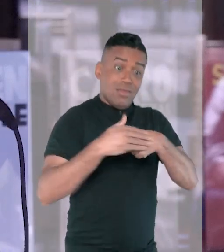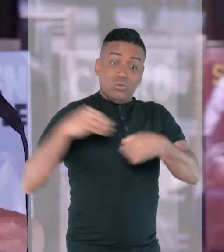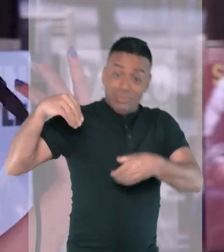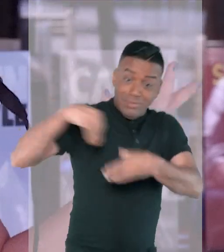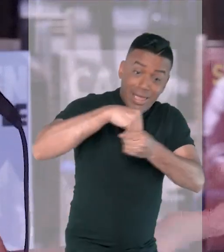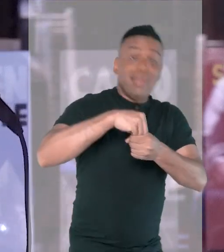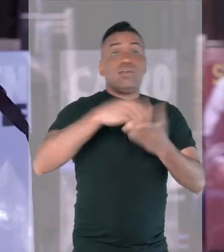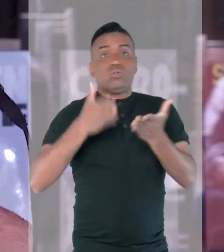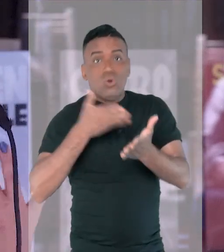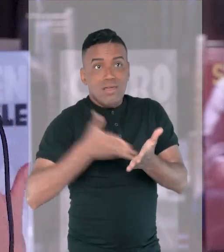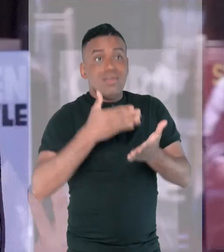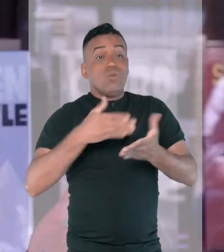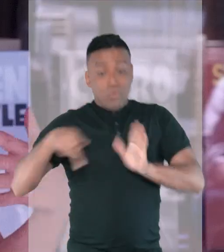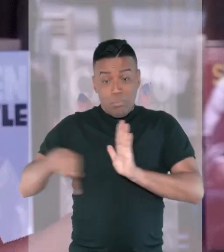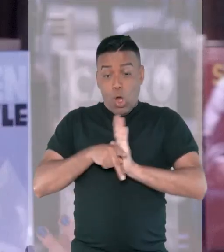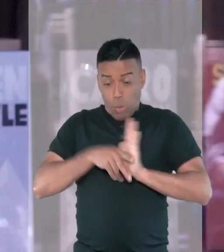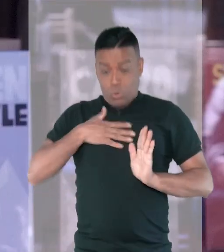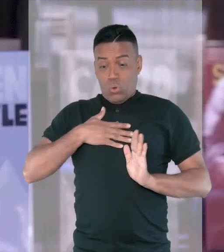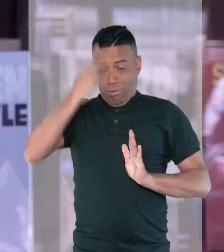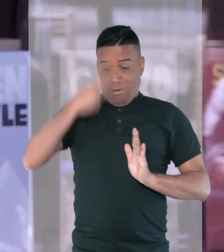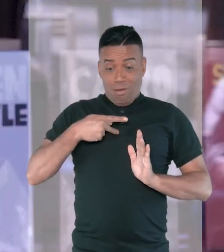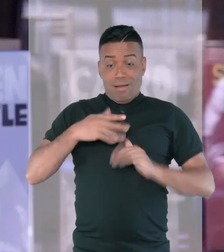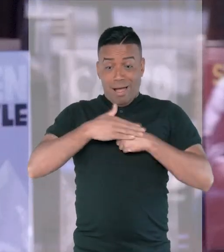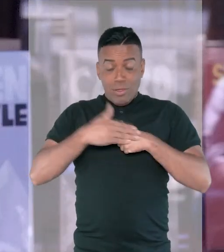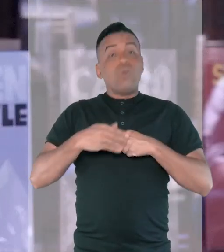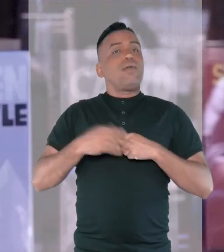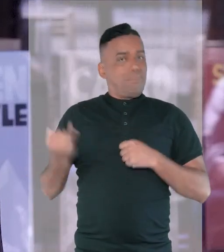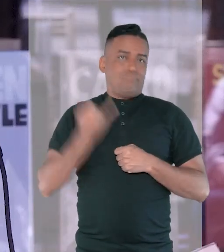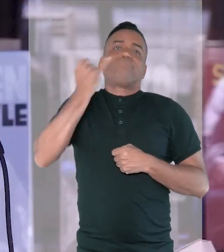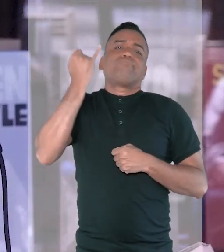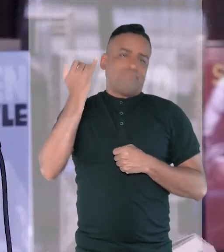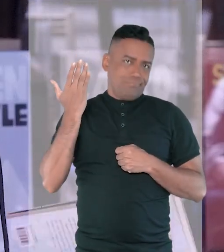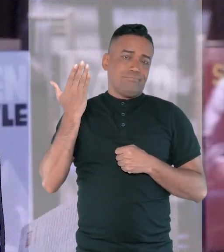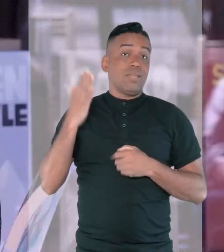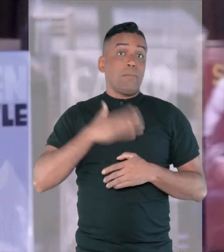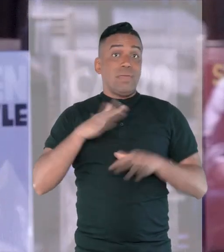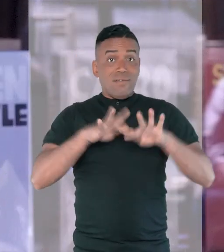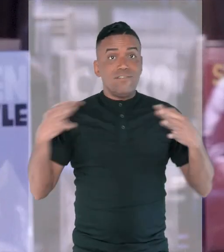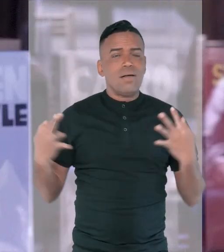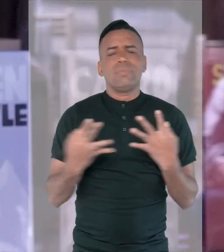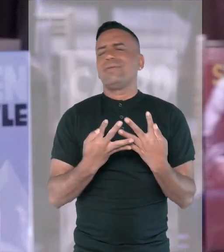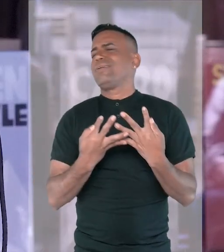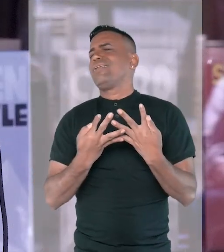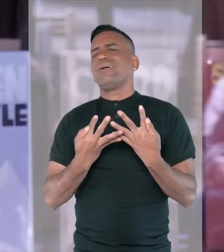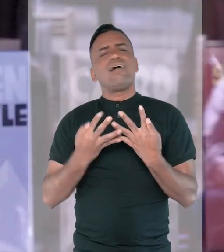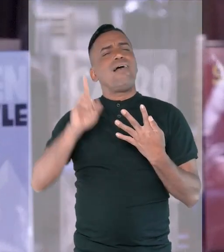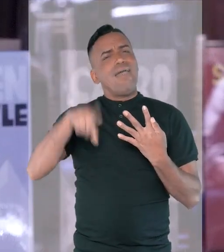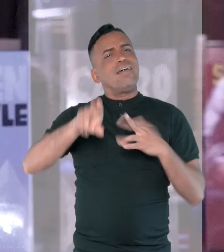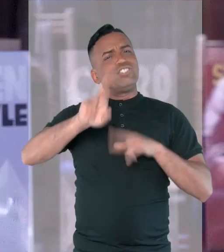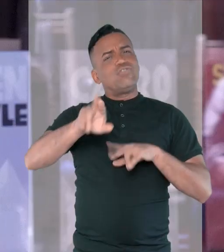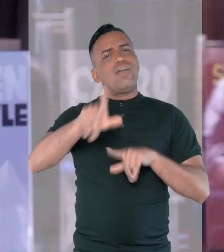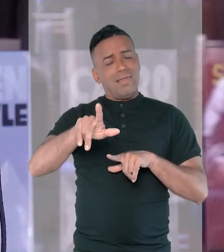o afeto para com a leitura, para consigo mesmo, é muito essencial. A minha família é uma família